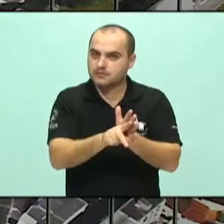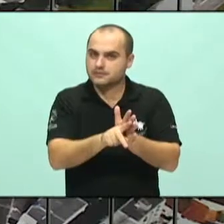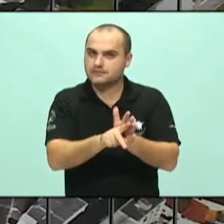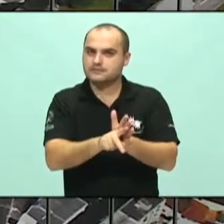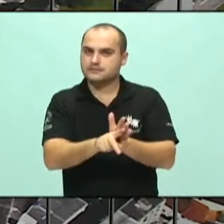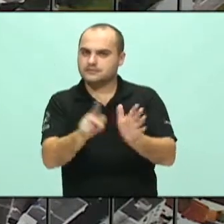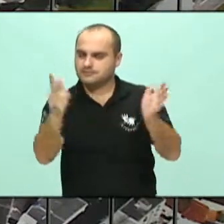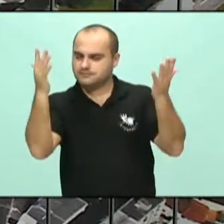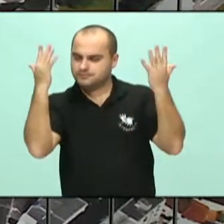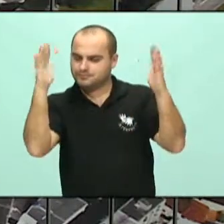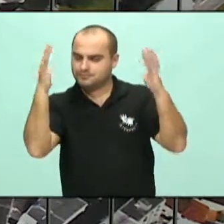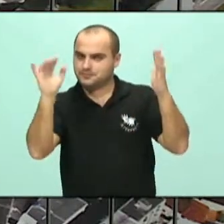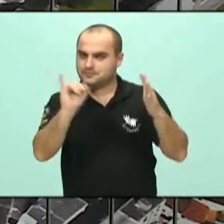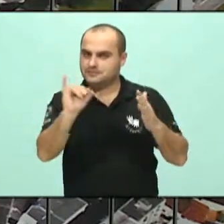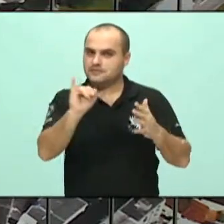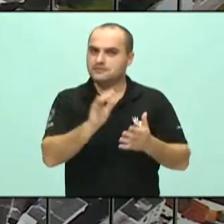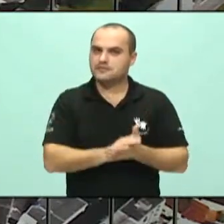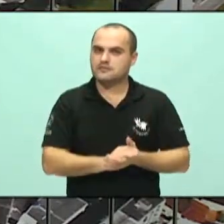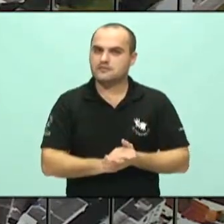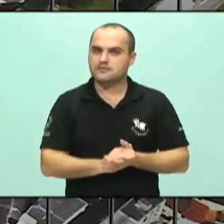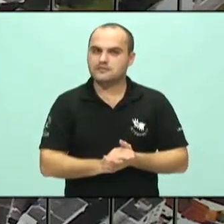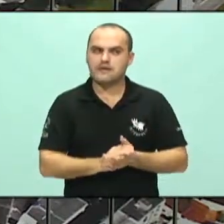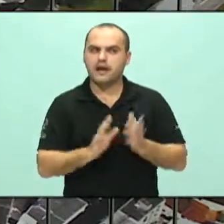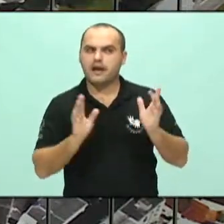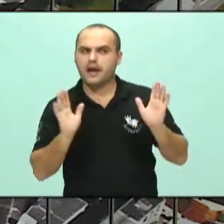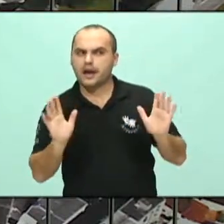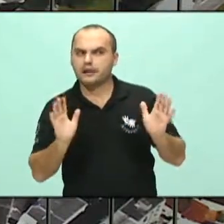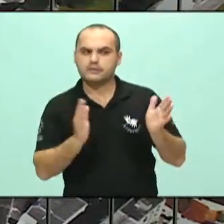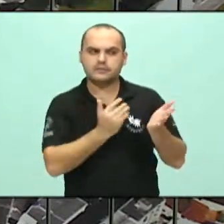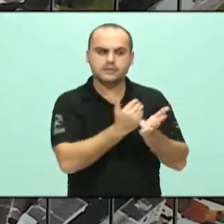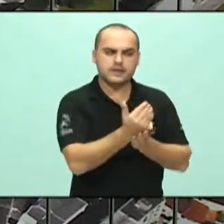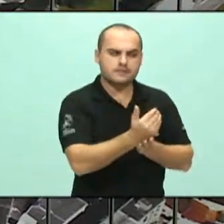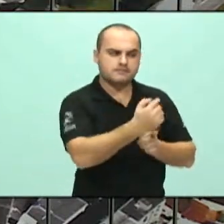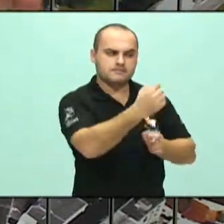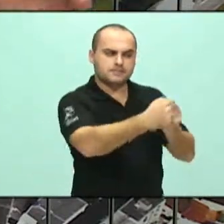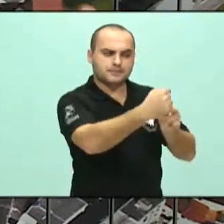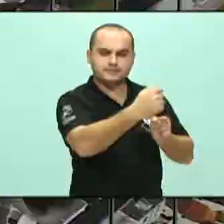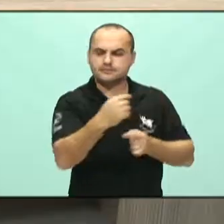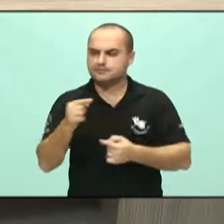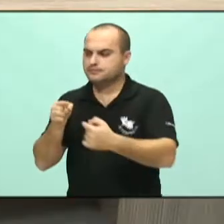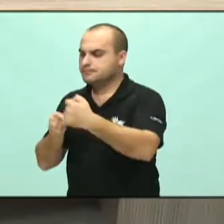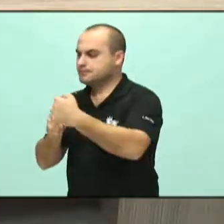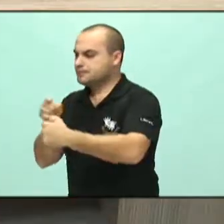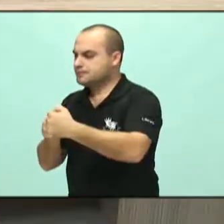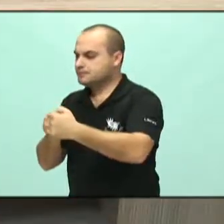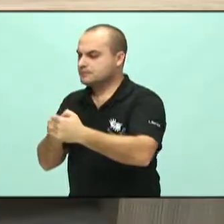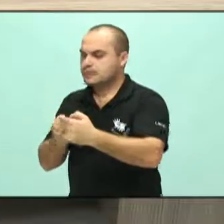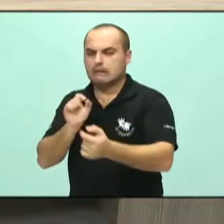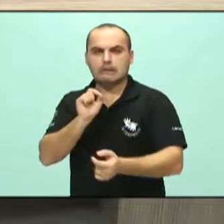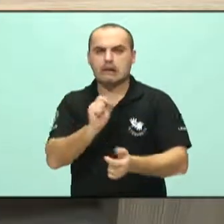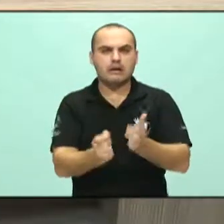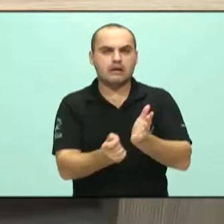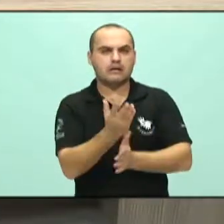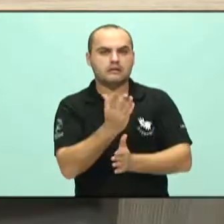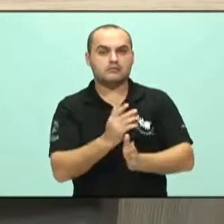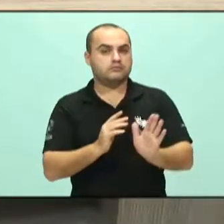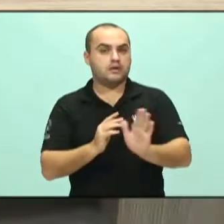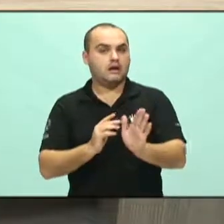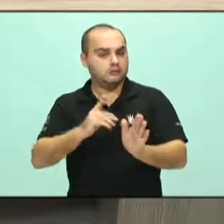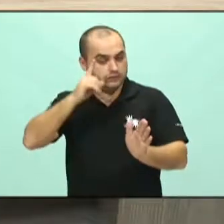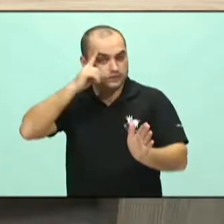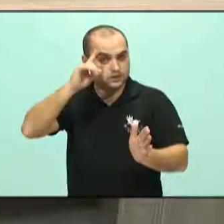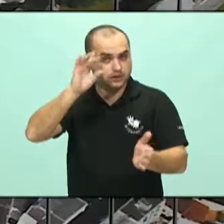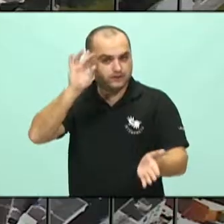Itajaí, preferiram não entrar em polêmicas sobre a fundação. Preferiram uma data